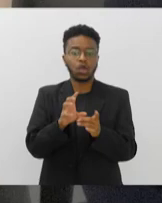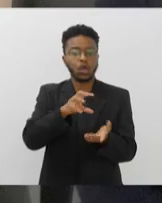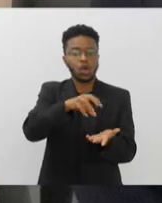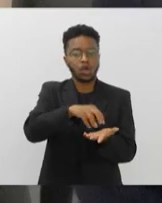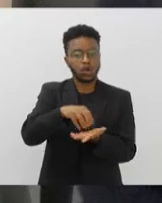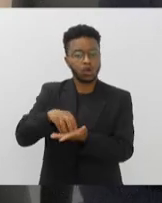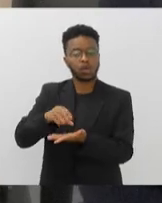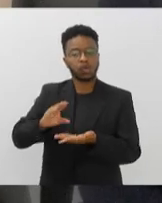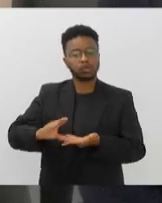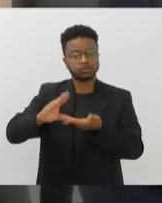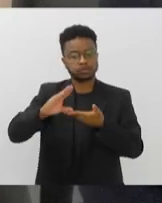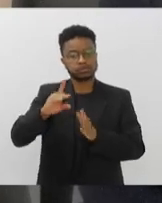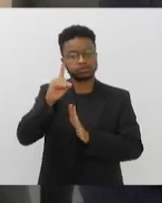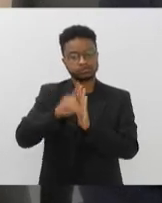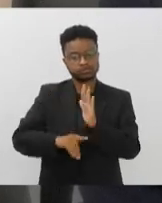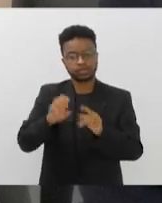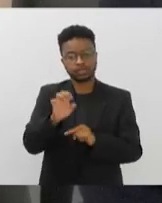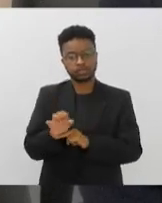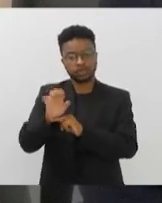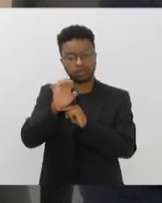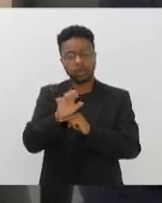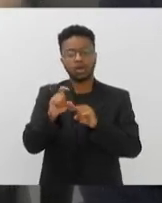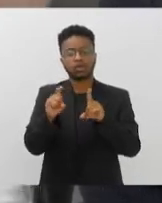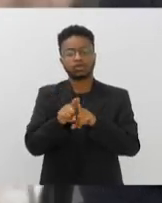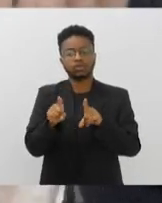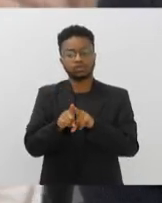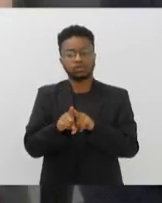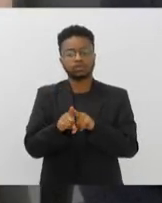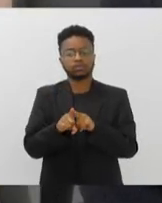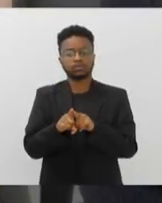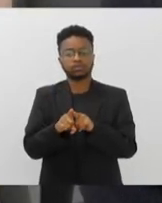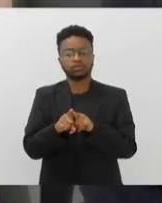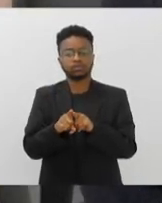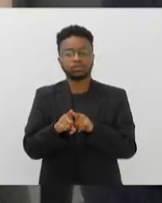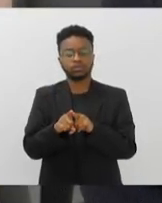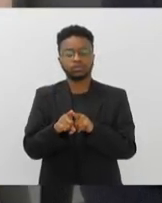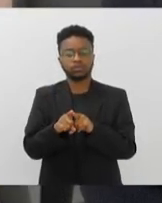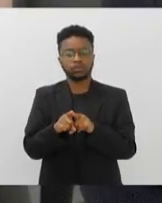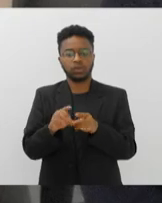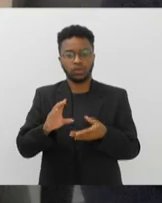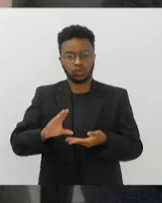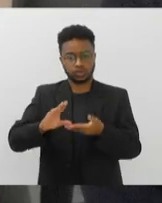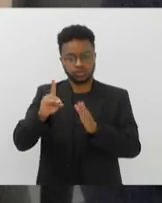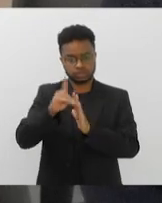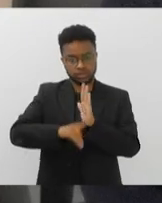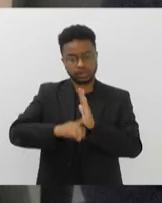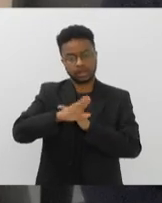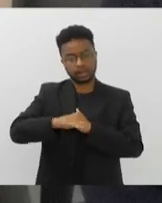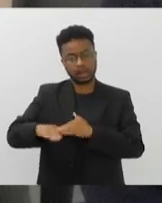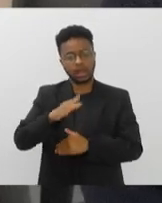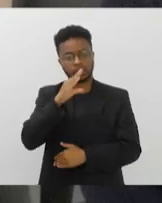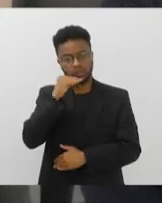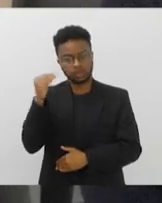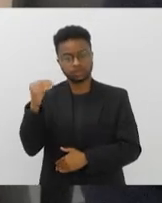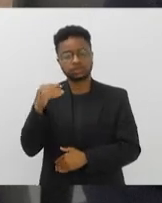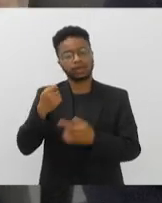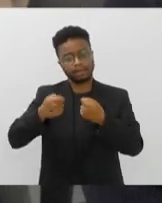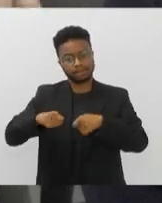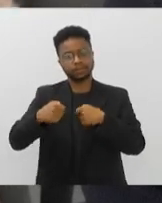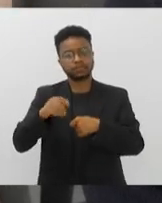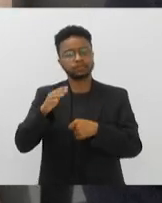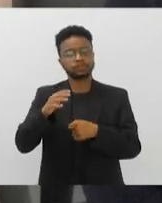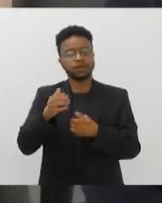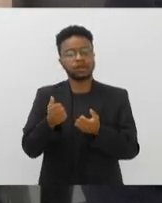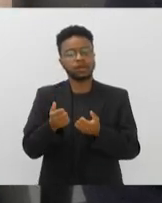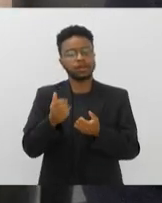de direitos Estadual quanto de o o o conselho de direito Estadual direito da Criança e Adolescente e municipal tem que deliberar as